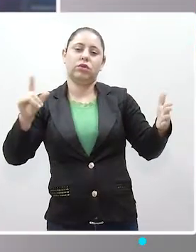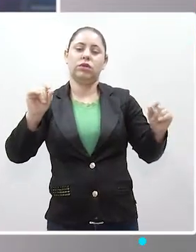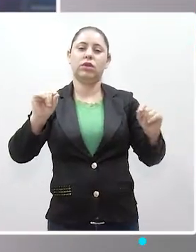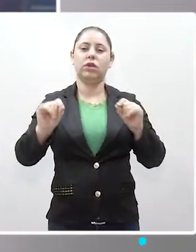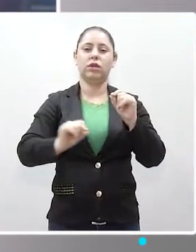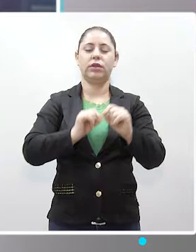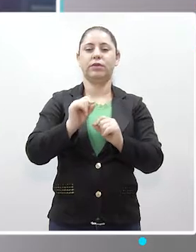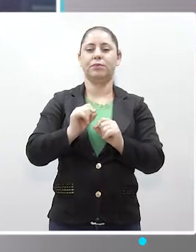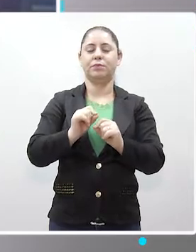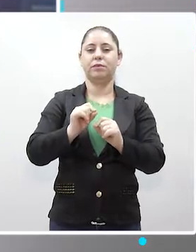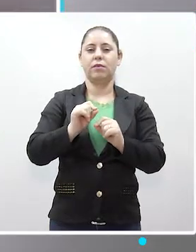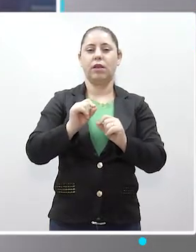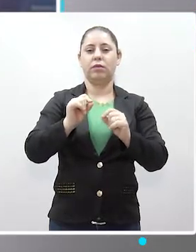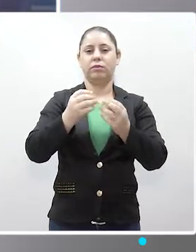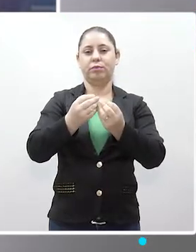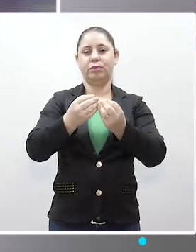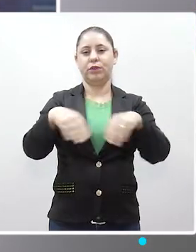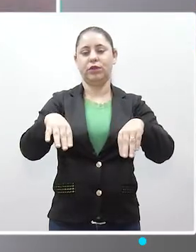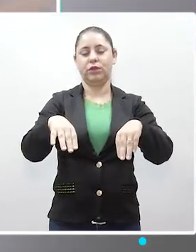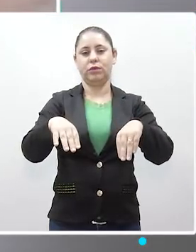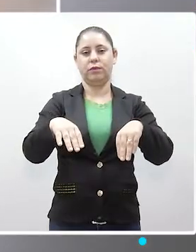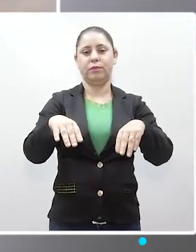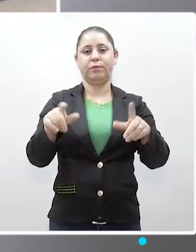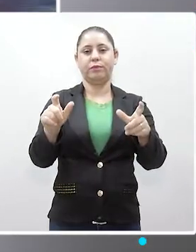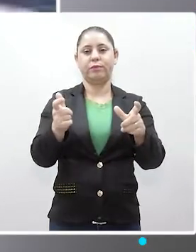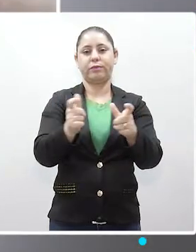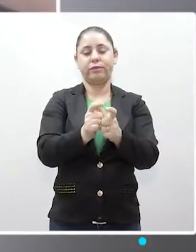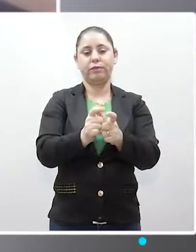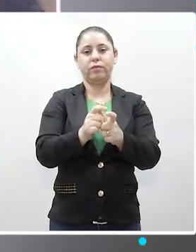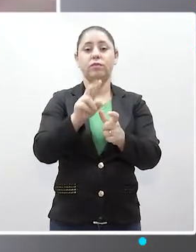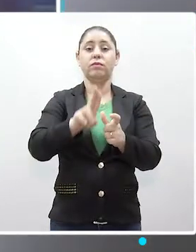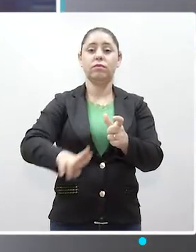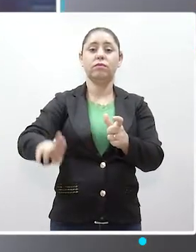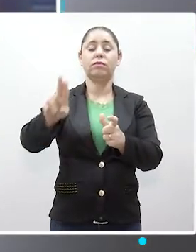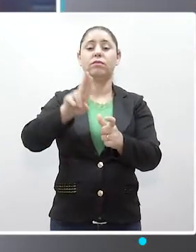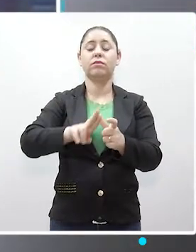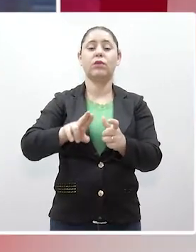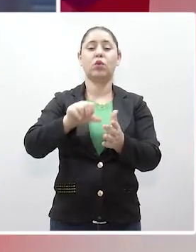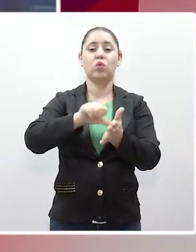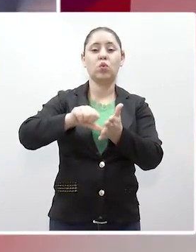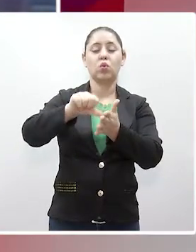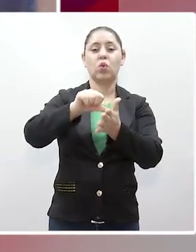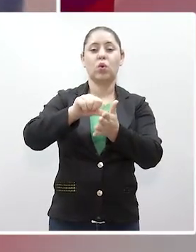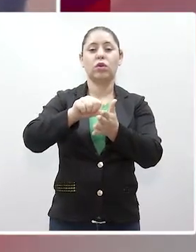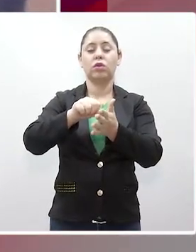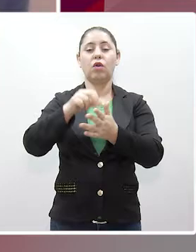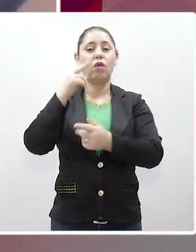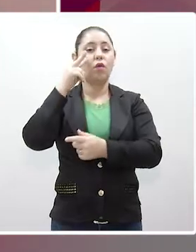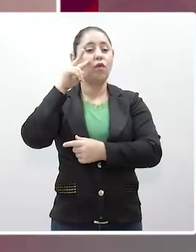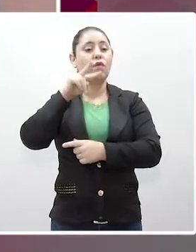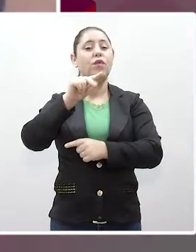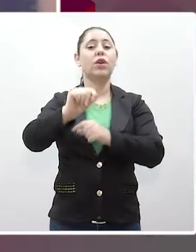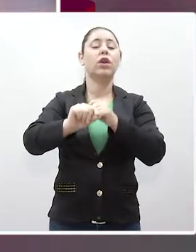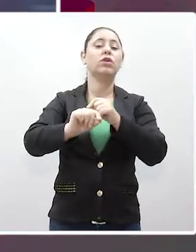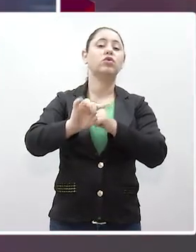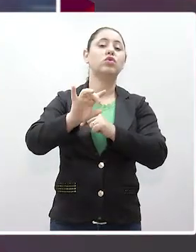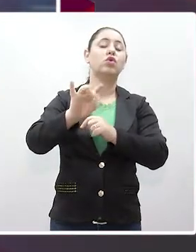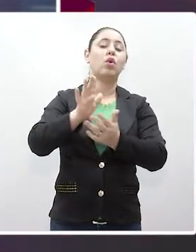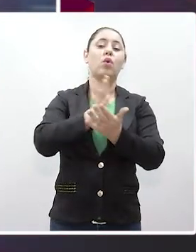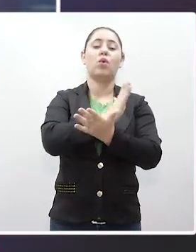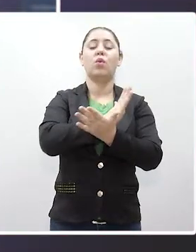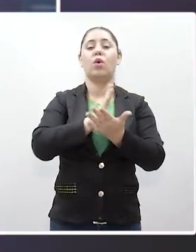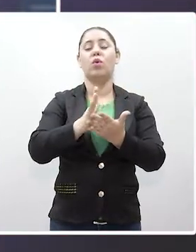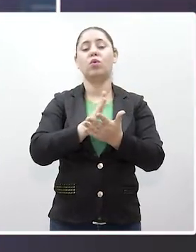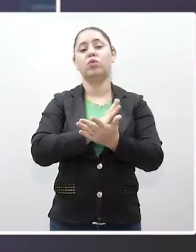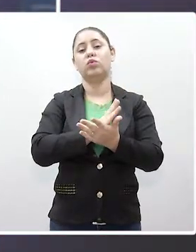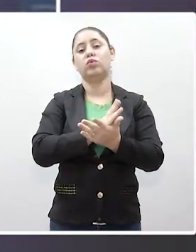você neutraliza esses efeitos muito abruptos, ou utilizar só um núcleo da inflação, ou seja, olhar só alguns itens